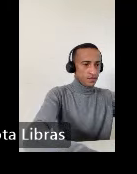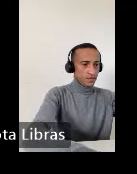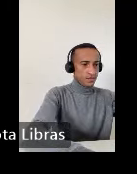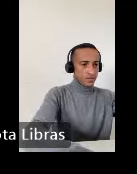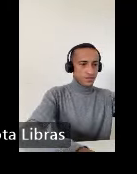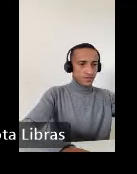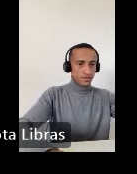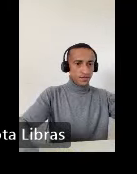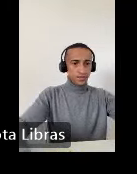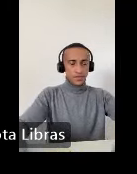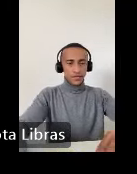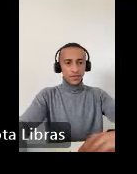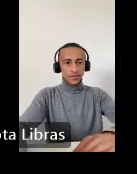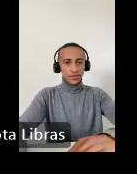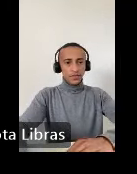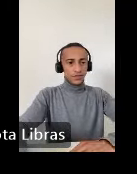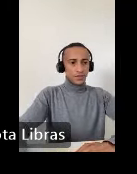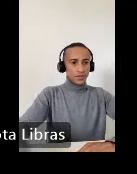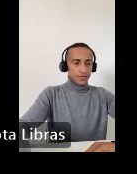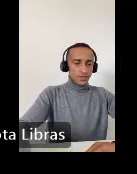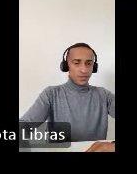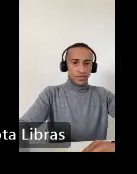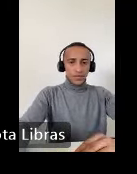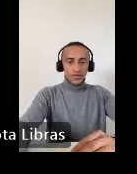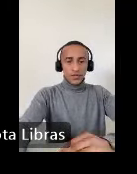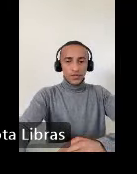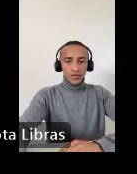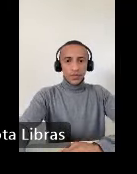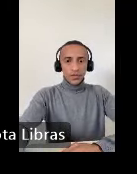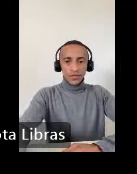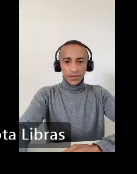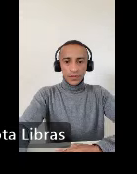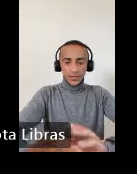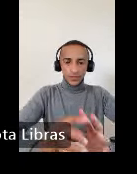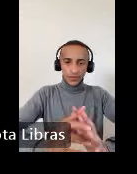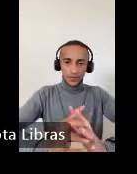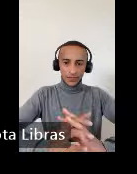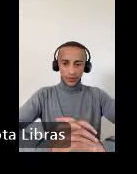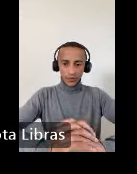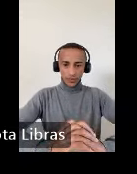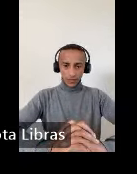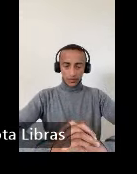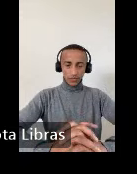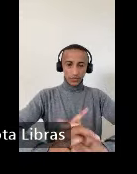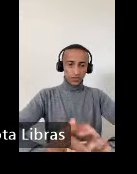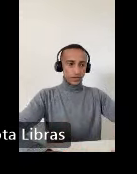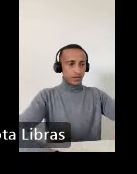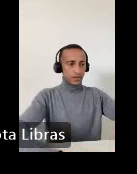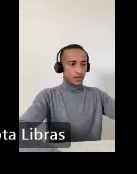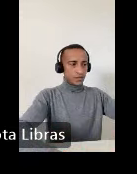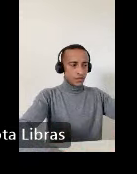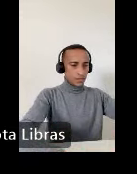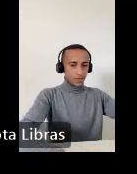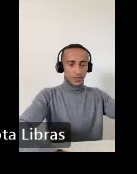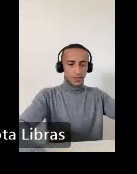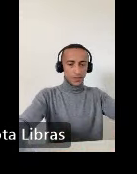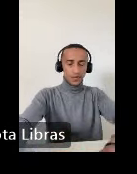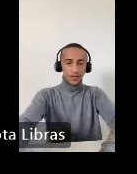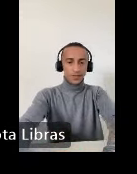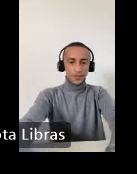sociedade a gente fala dos outros Ministérios que são muitas vezes são parceiros são atores que são relevantes paraa concretização dos resultados que nós